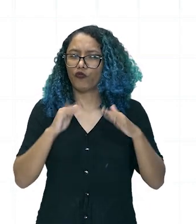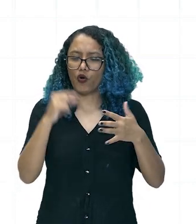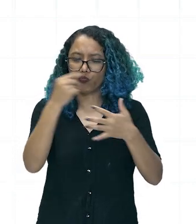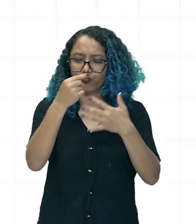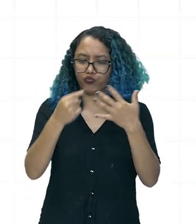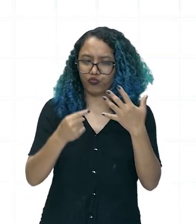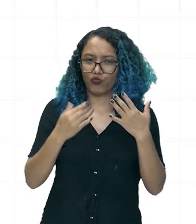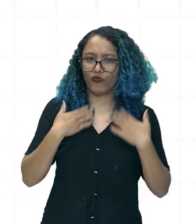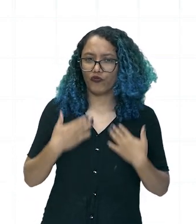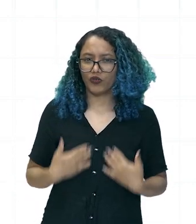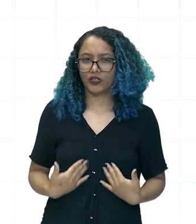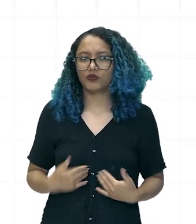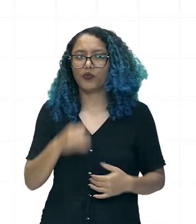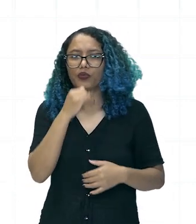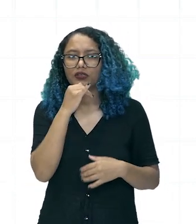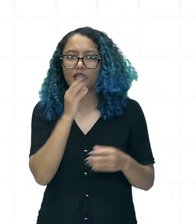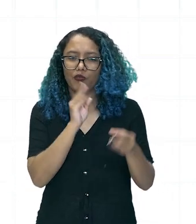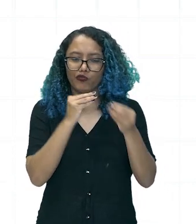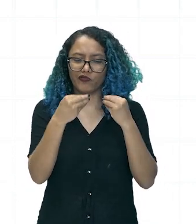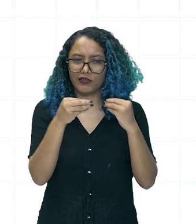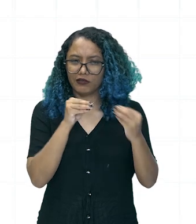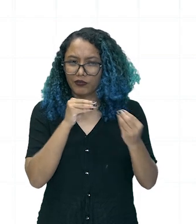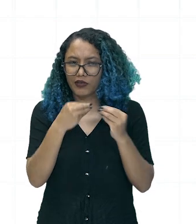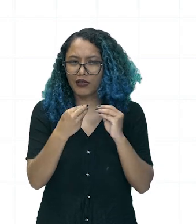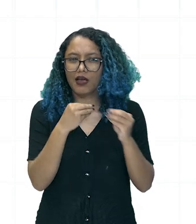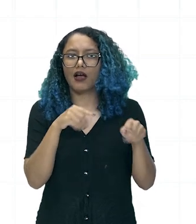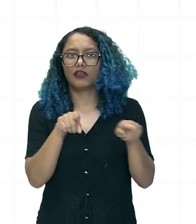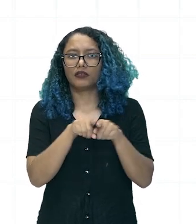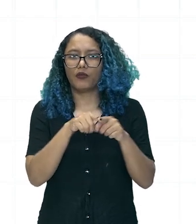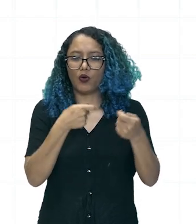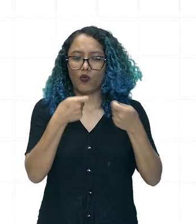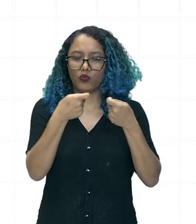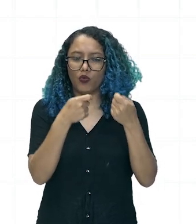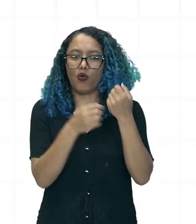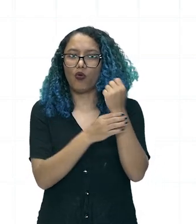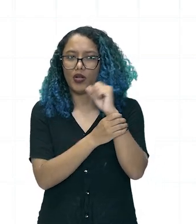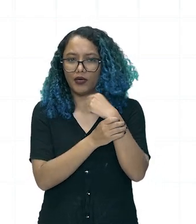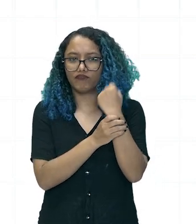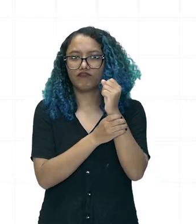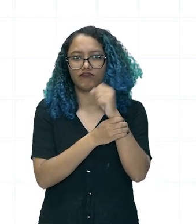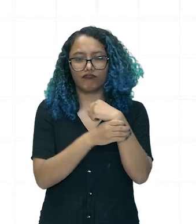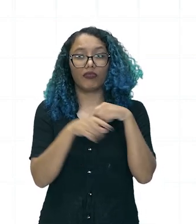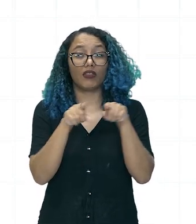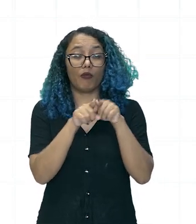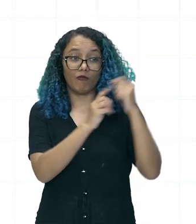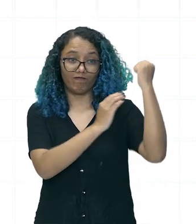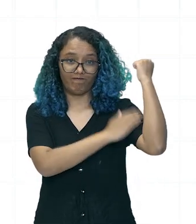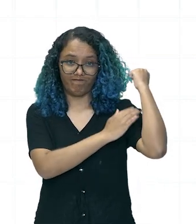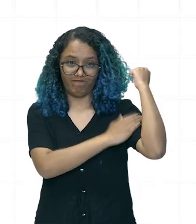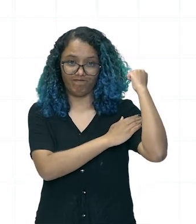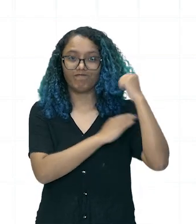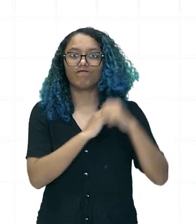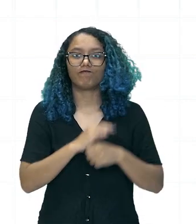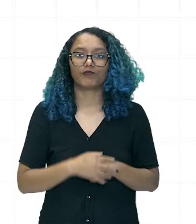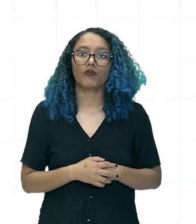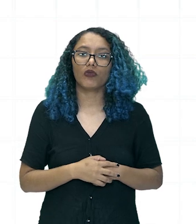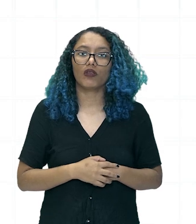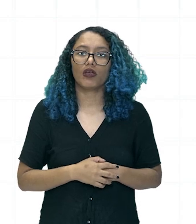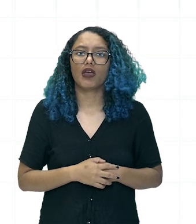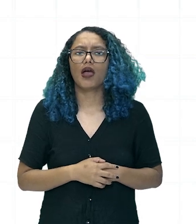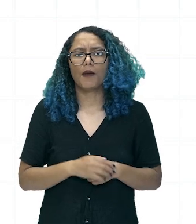época, né, eles já utilizavam aí a ginástica para preparar o corpo para onde? Para a guerra, né? A gente sabe que a ginástica